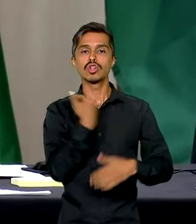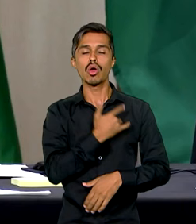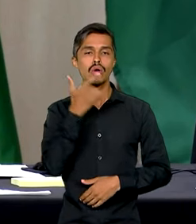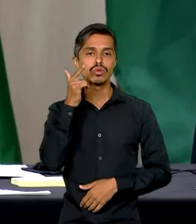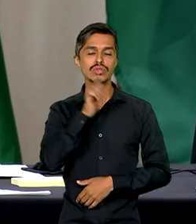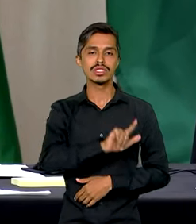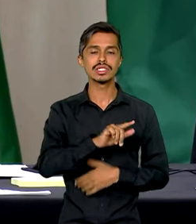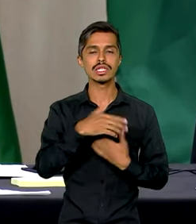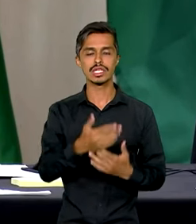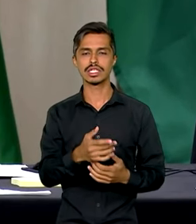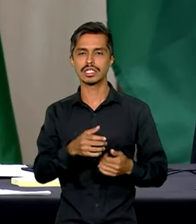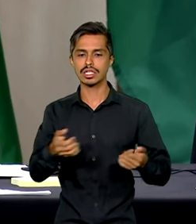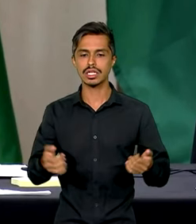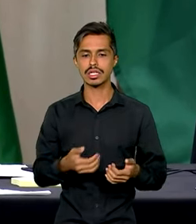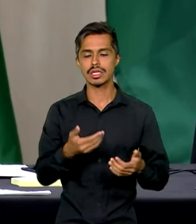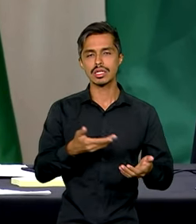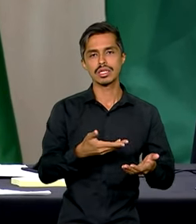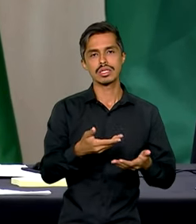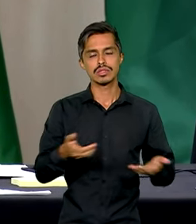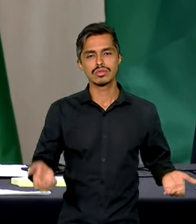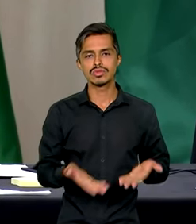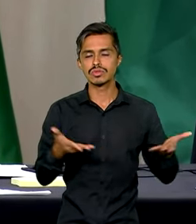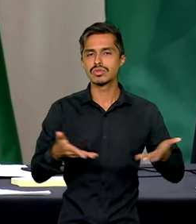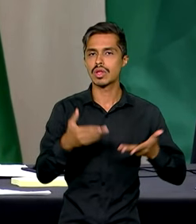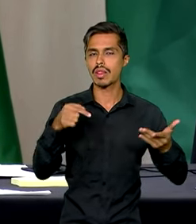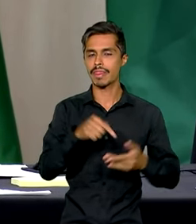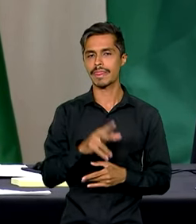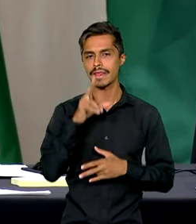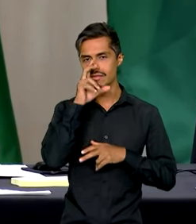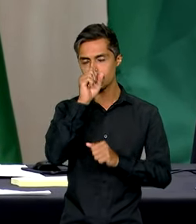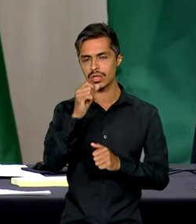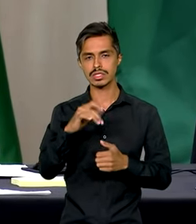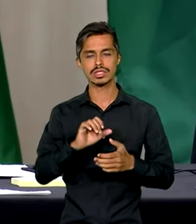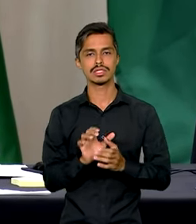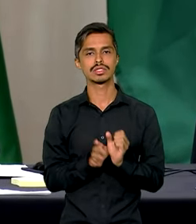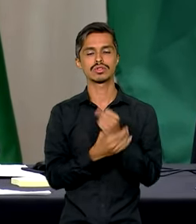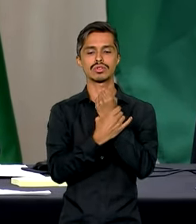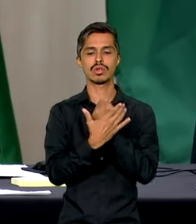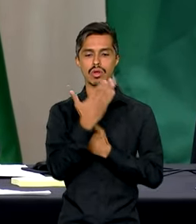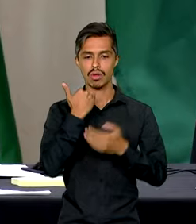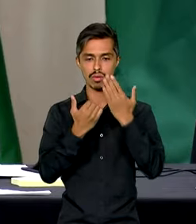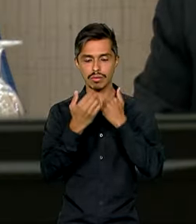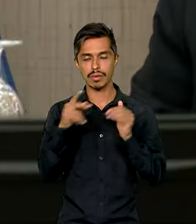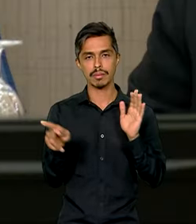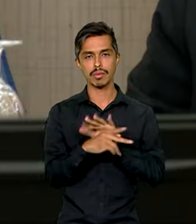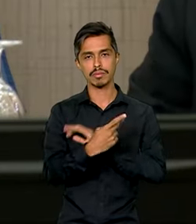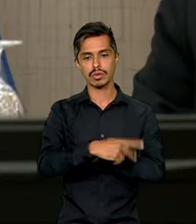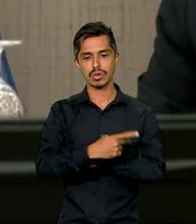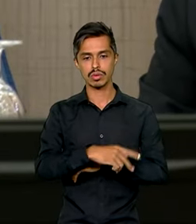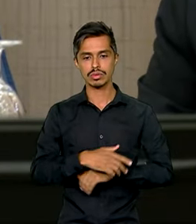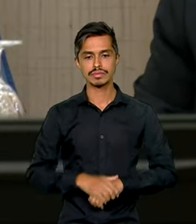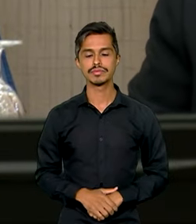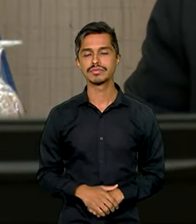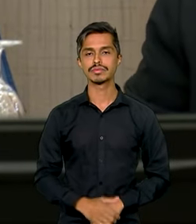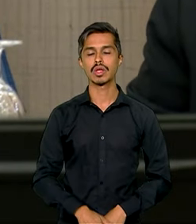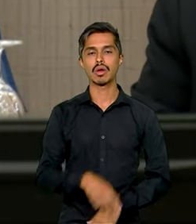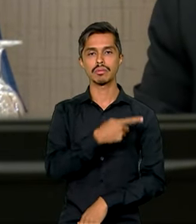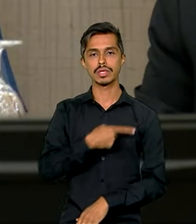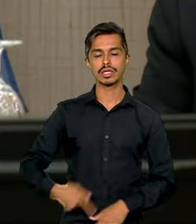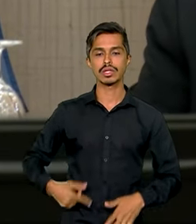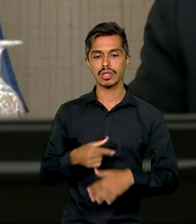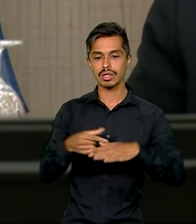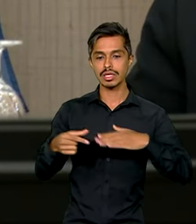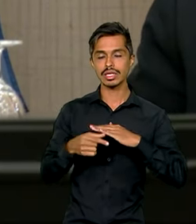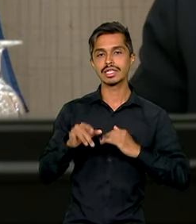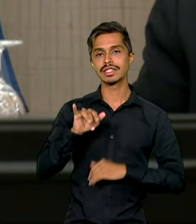as demandas de abastecimento e fortalecer a segurança alimentar da região o presidente da Guiana